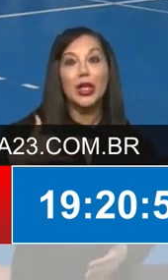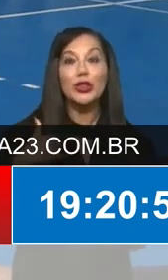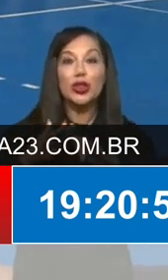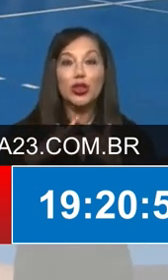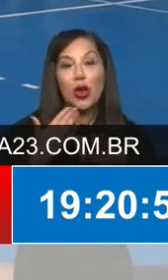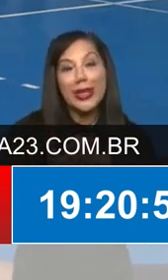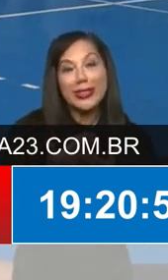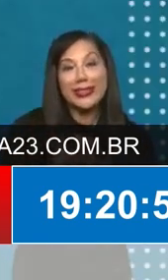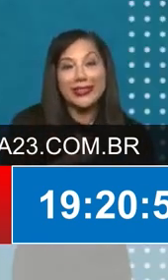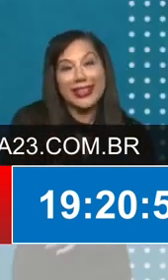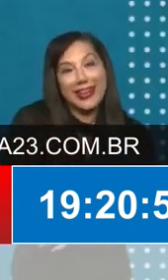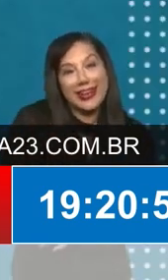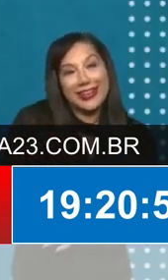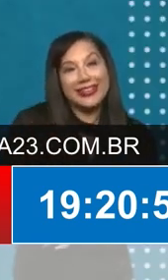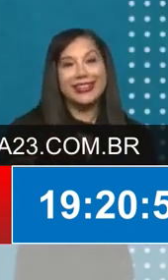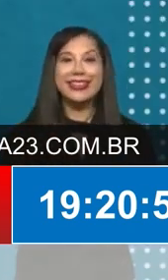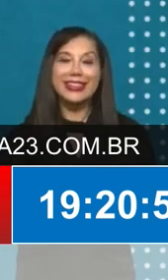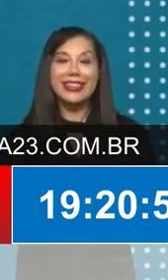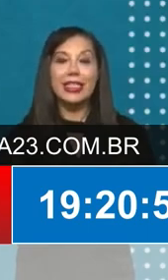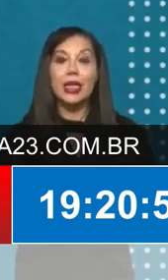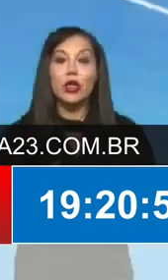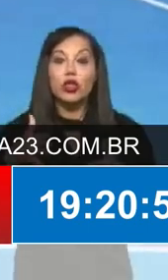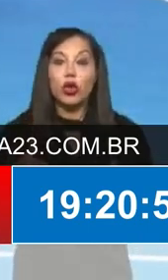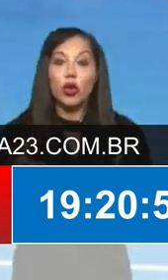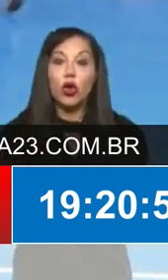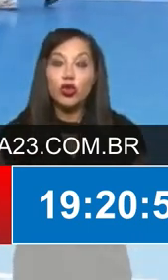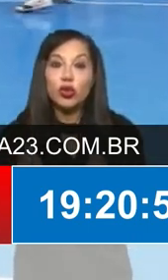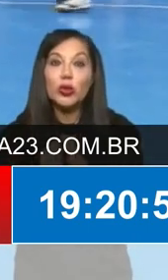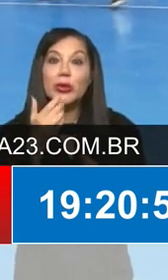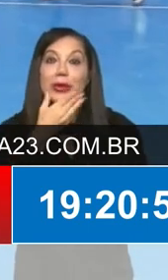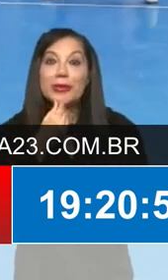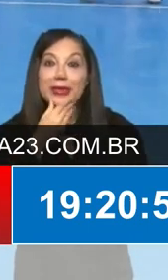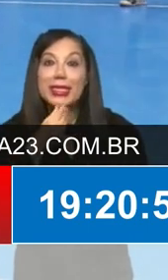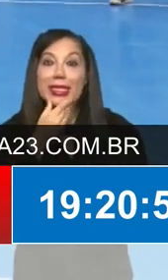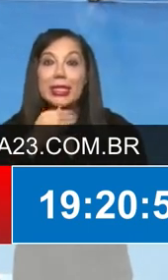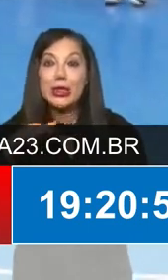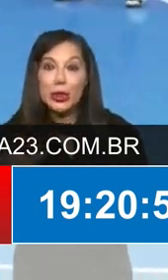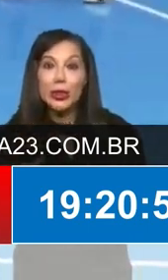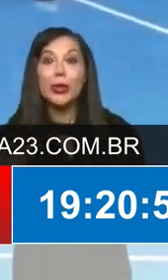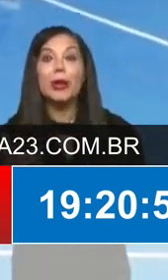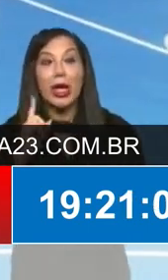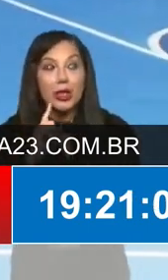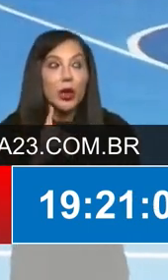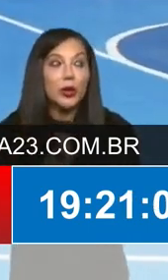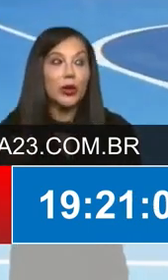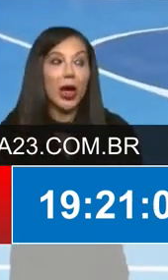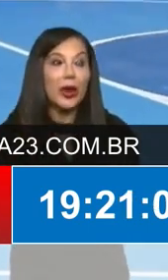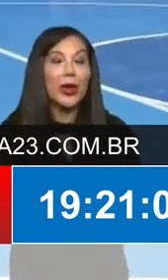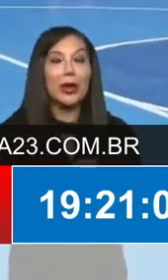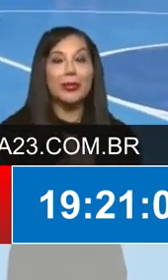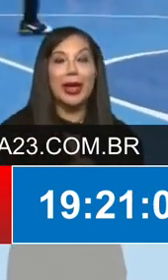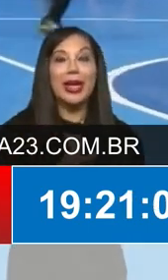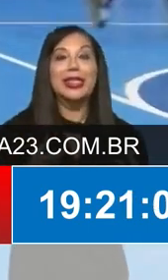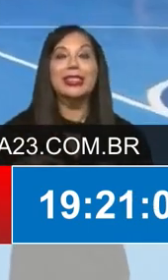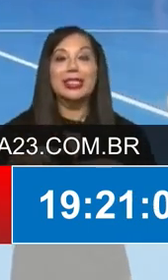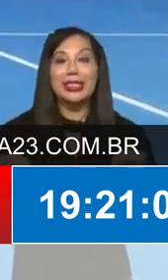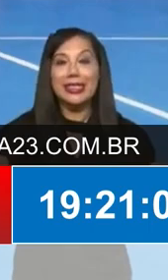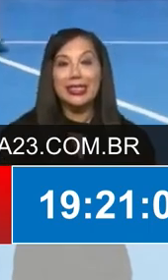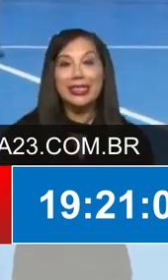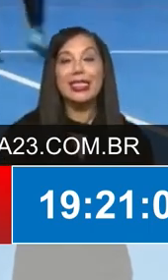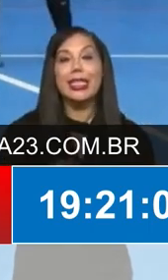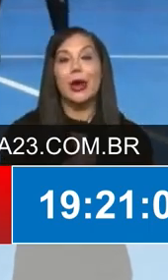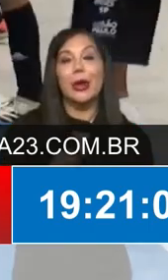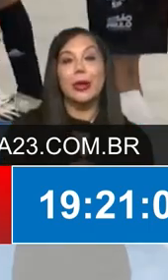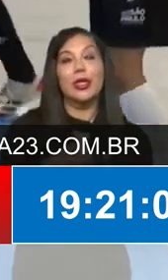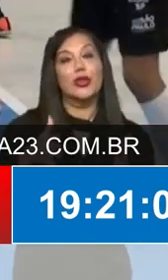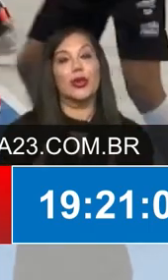lá e começou a jogar com meninos. Ela encontrou aqui na base do futsal feminino Tabuão, foi quando ela começou a jogar